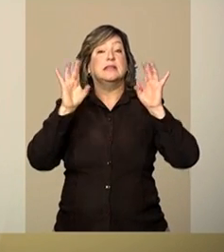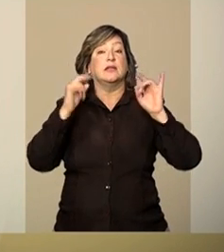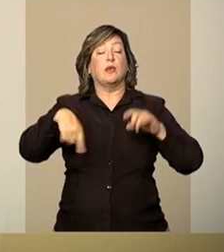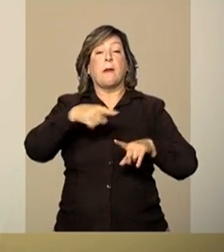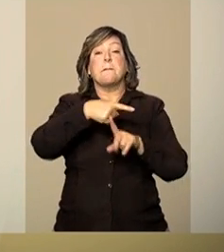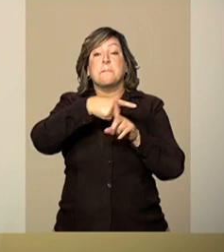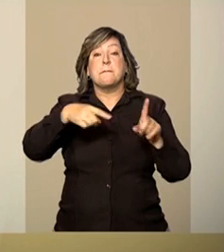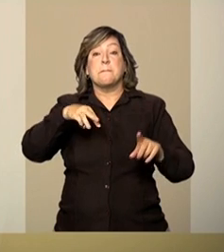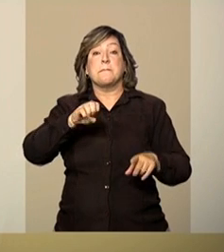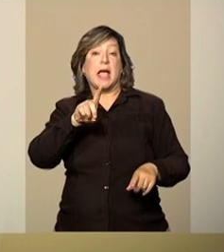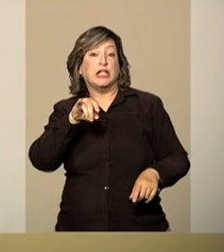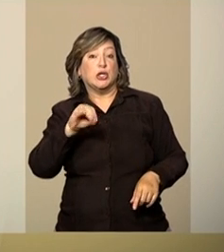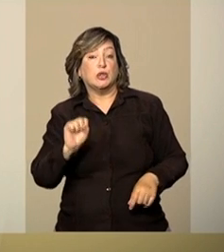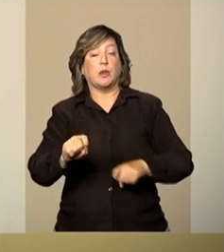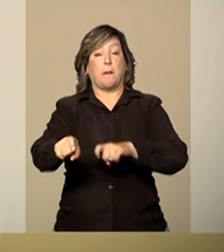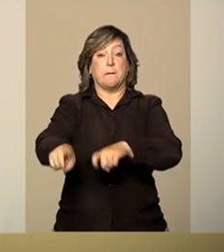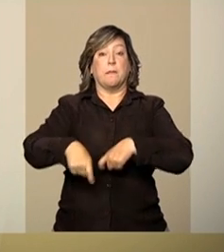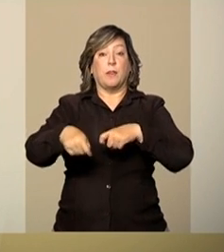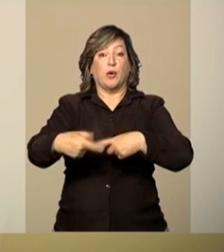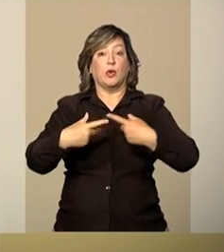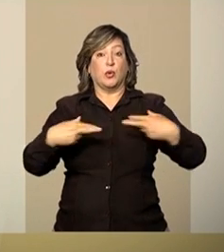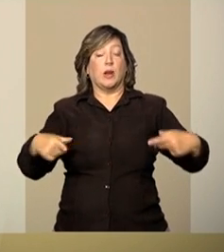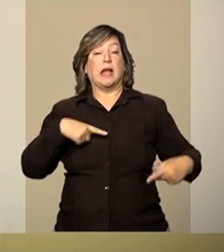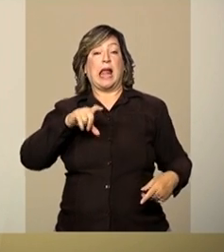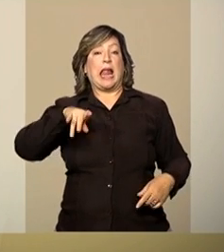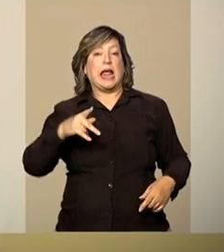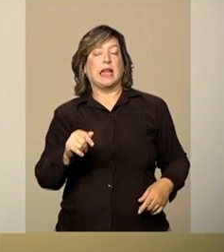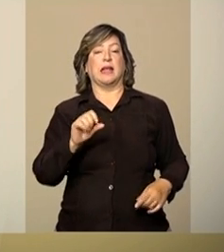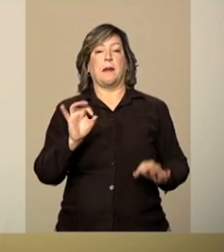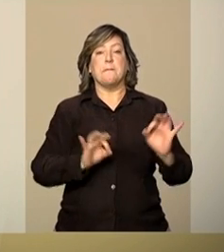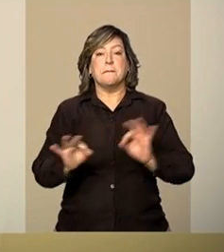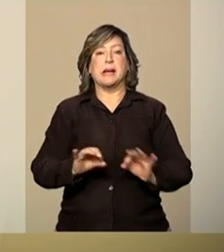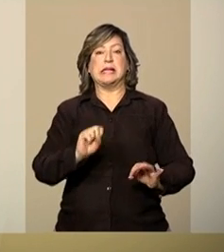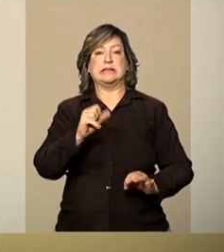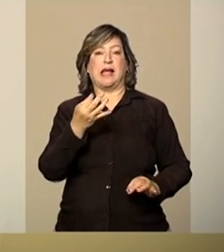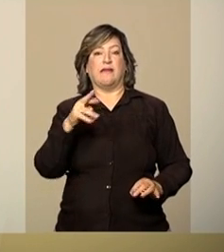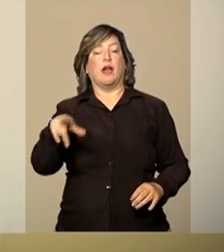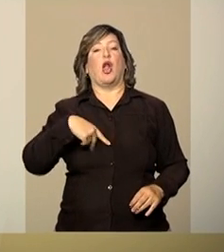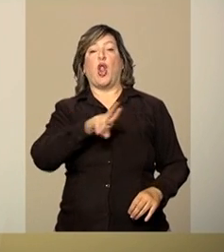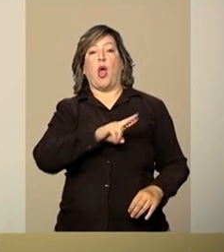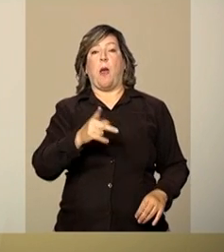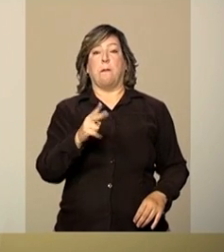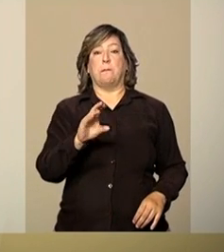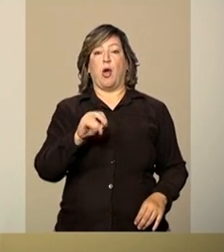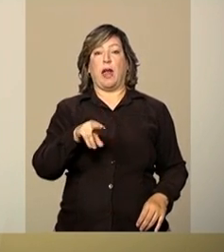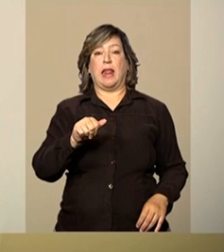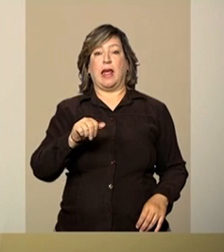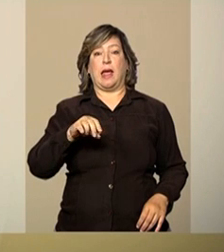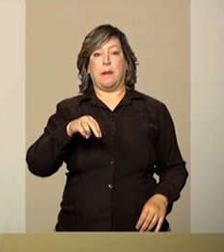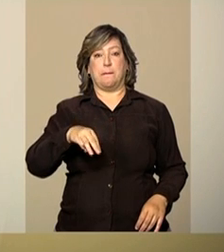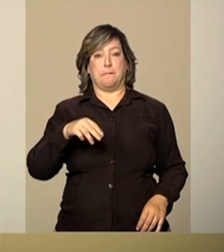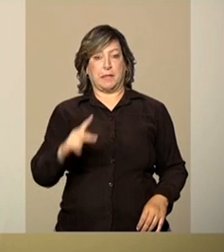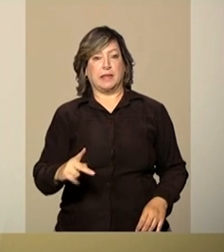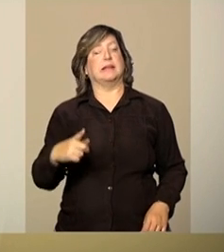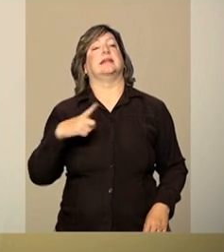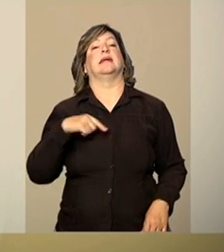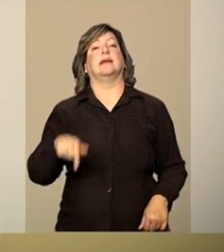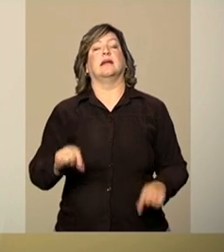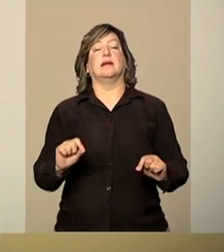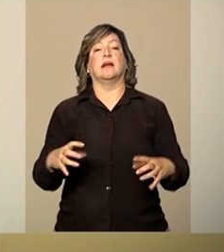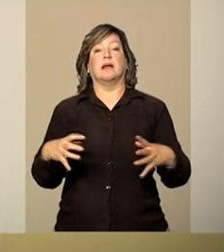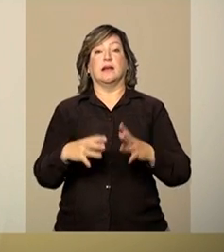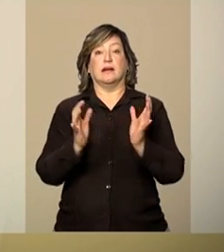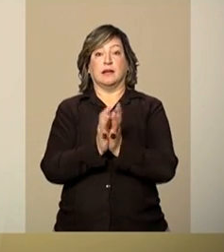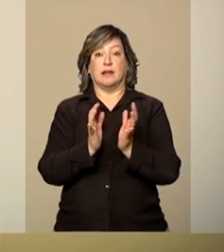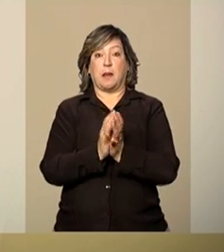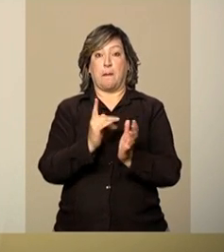médios produtores que é uma linha do plano Safra e que nós chamamos pronamp para financiá-lo nós colocamos mais de R